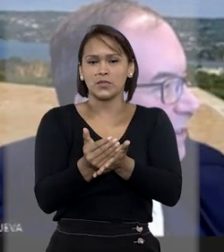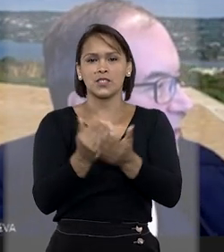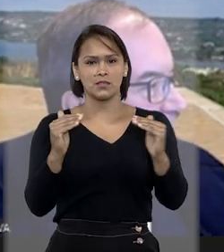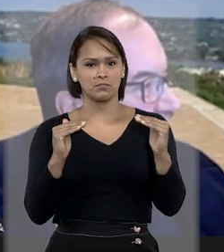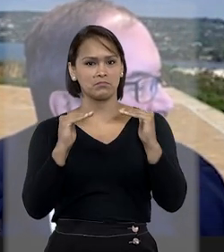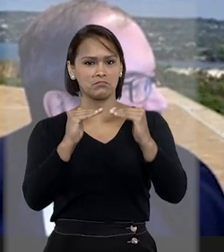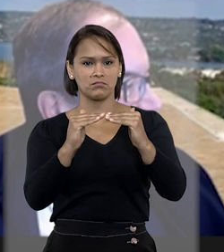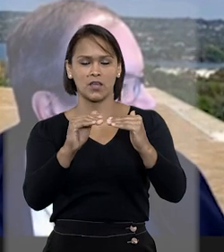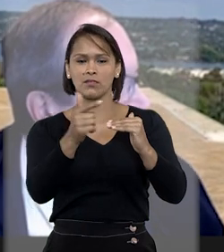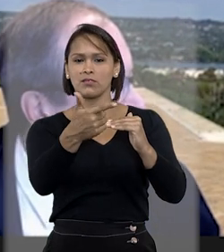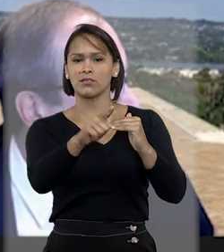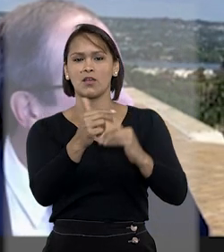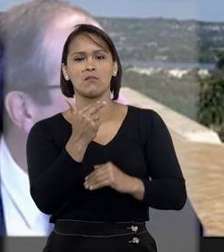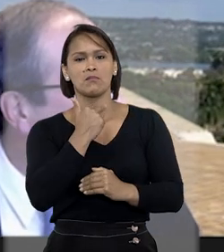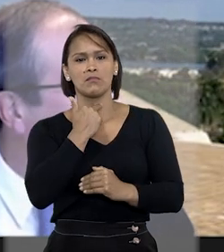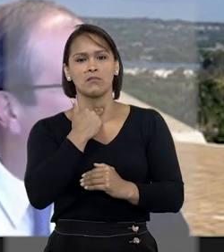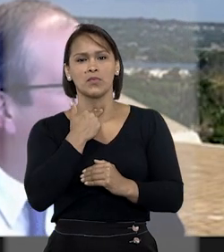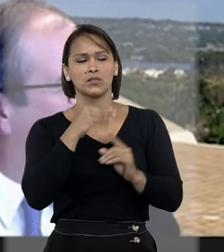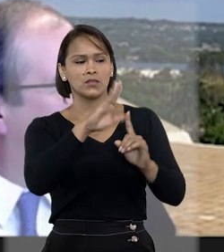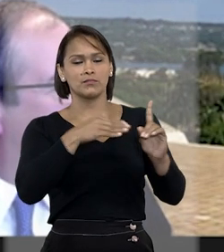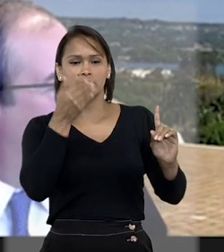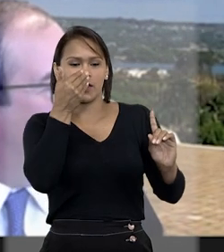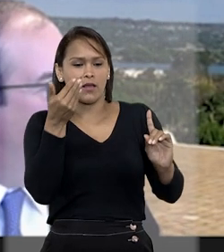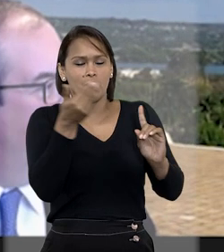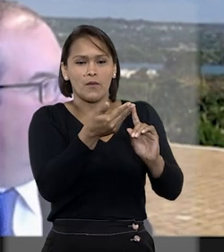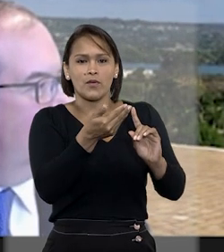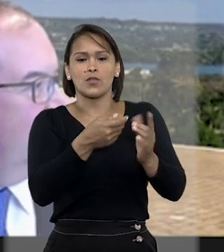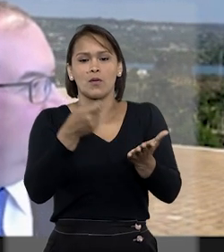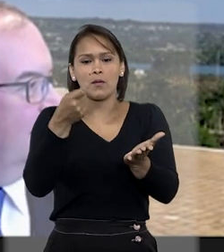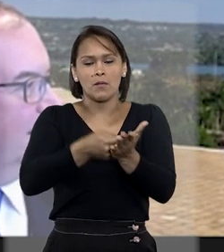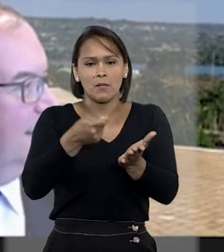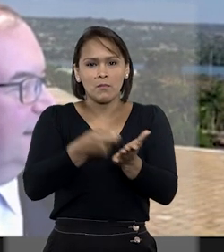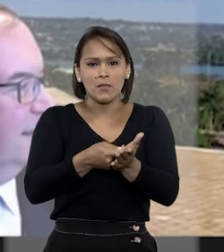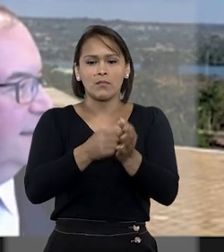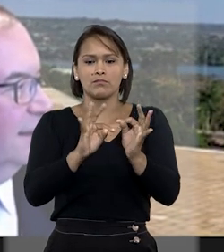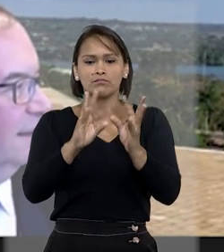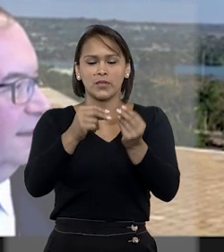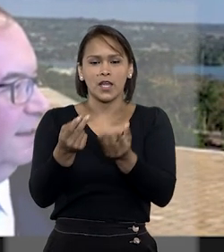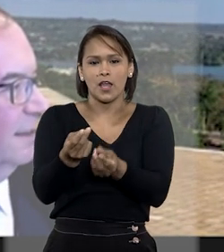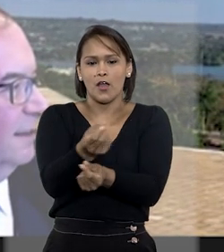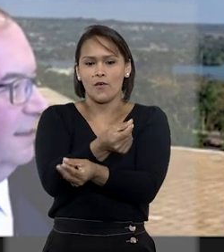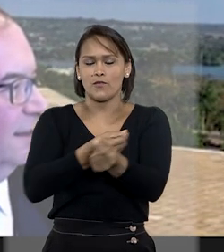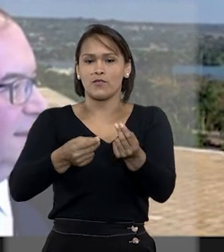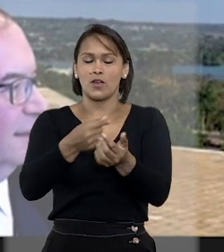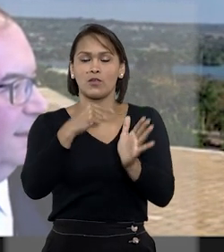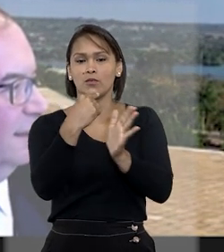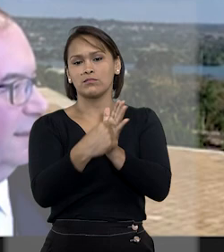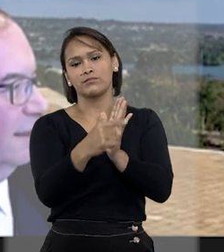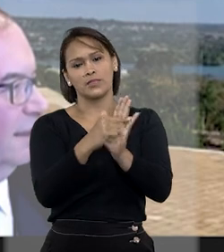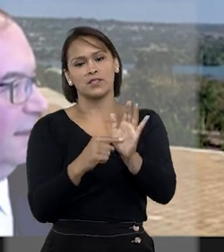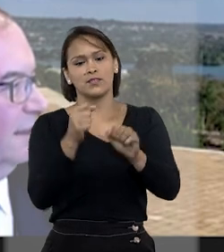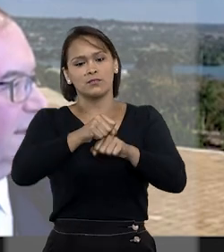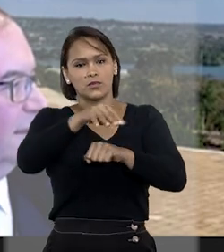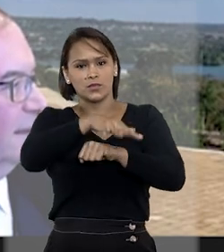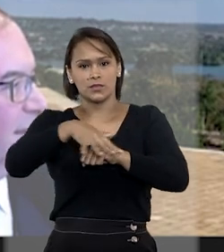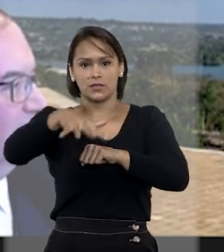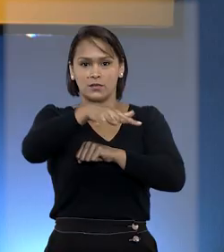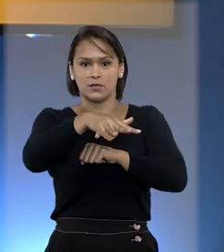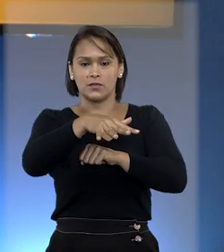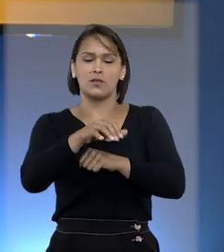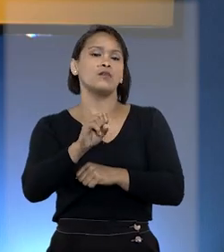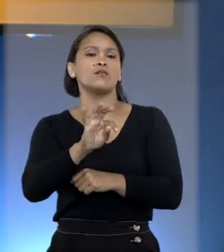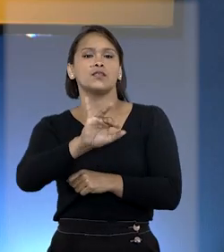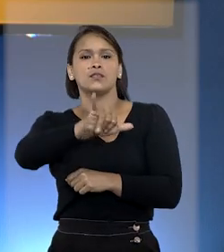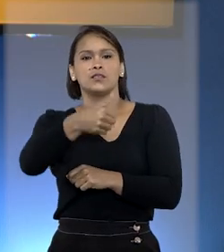princípio da causalidade não poderia o autor ser condenado e com os ônus da sucumbência diante do cancelamento da distribuição